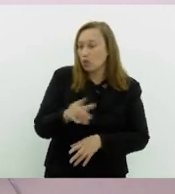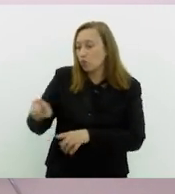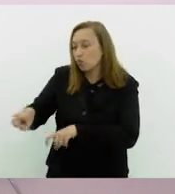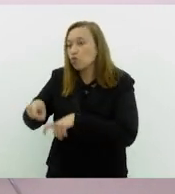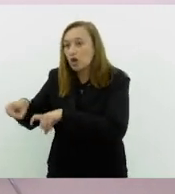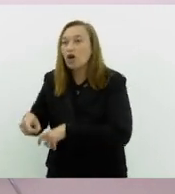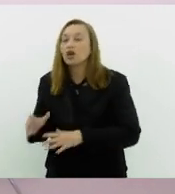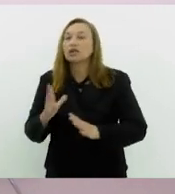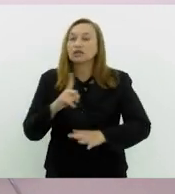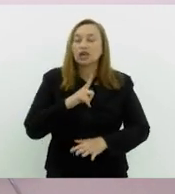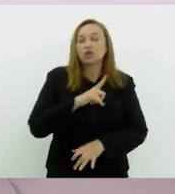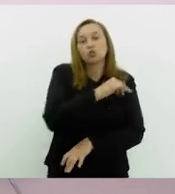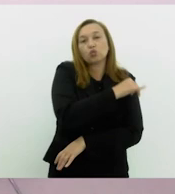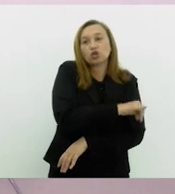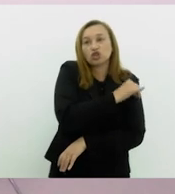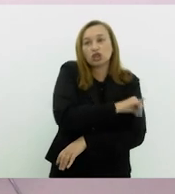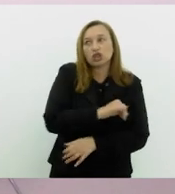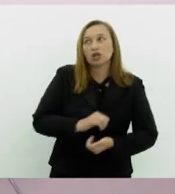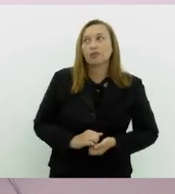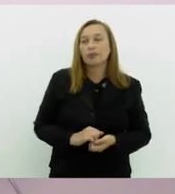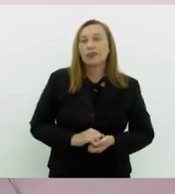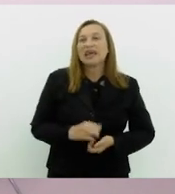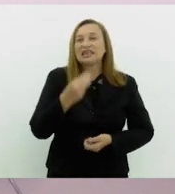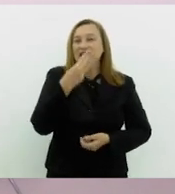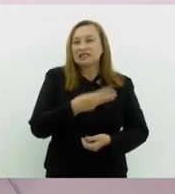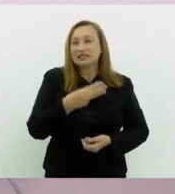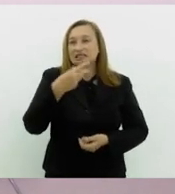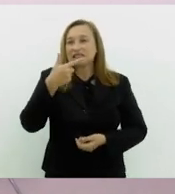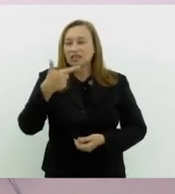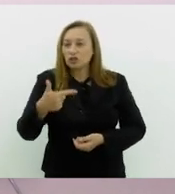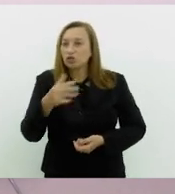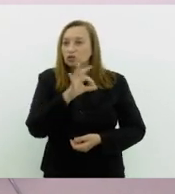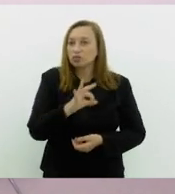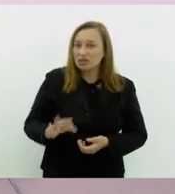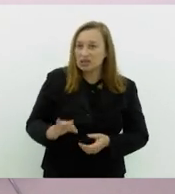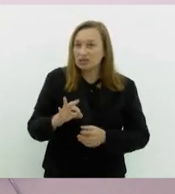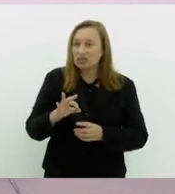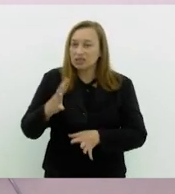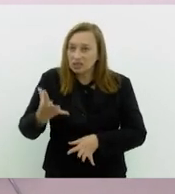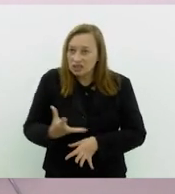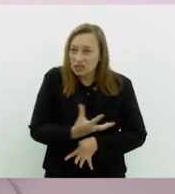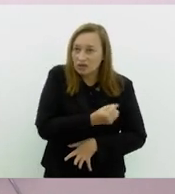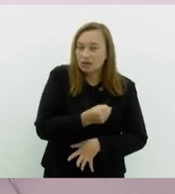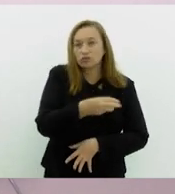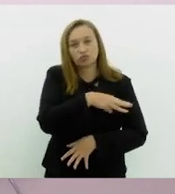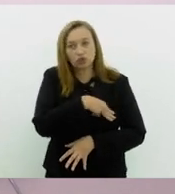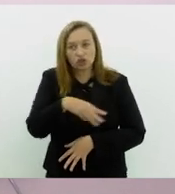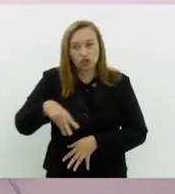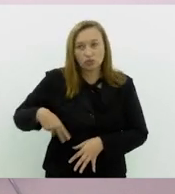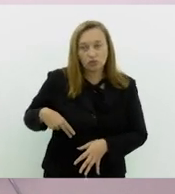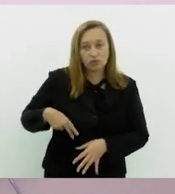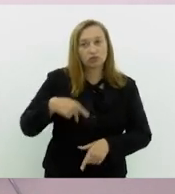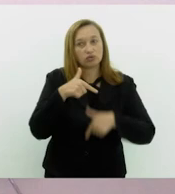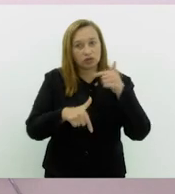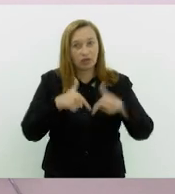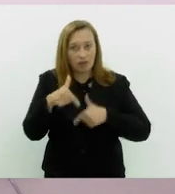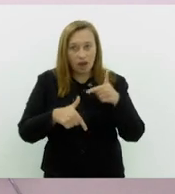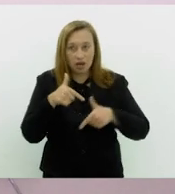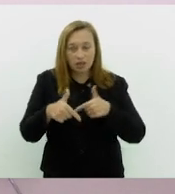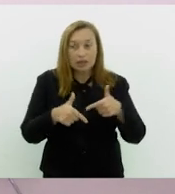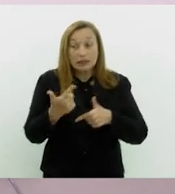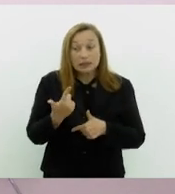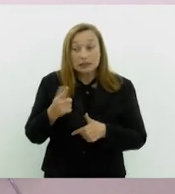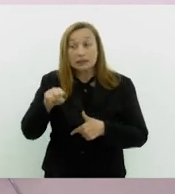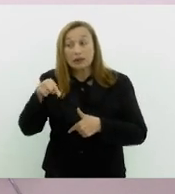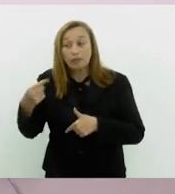tem hoje, no Rio de Janeiro, 32% dos resgates realizados pelo Ministério Público do Trabalho e que a gente depois